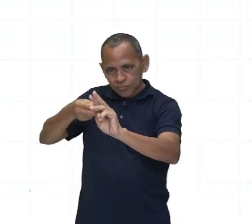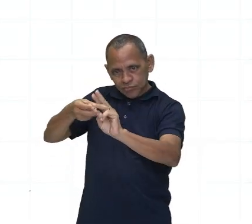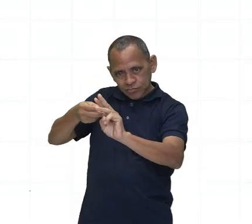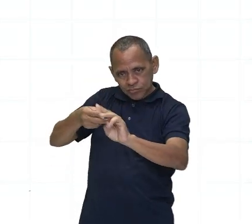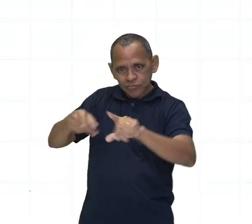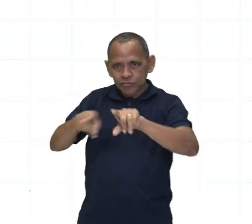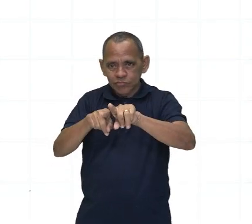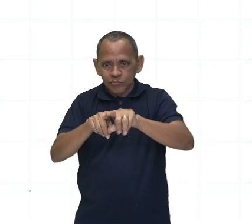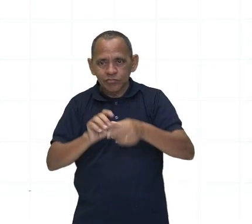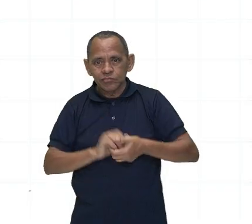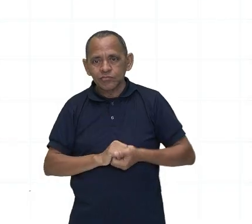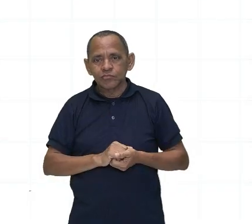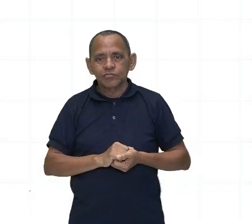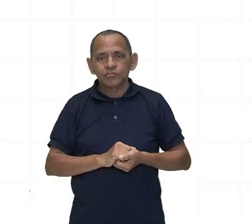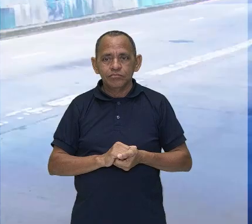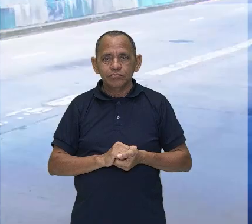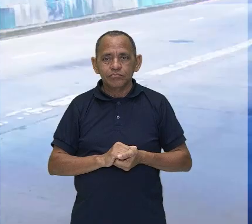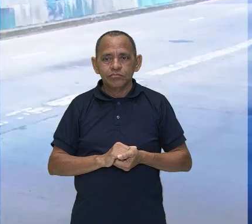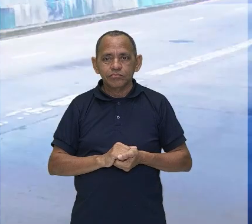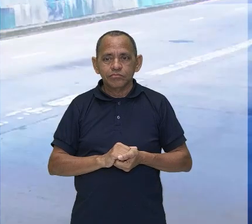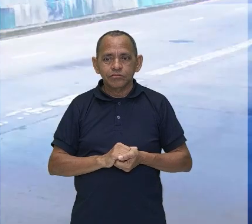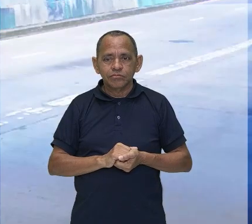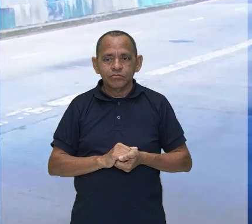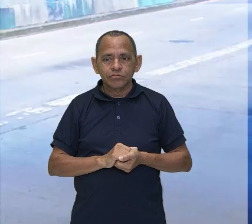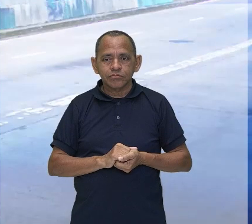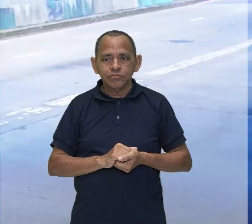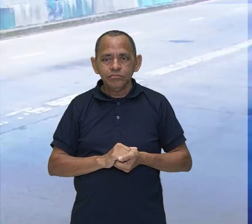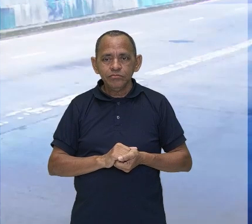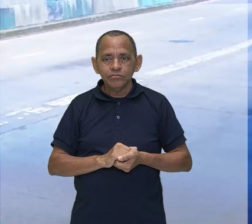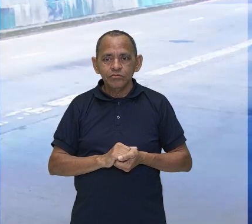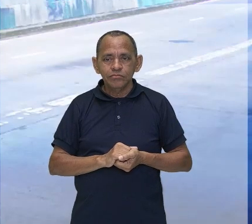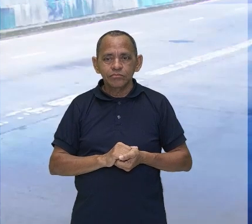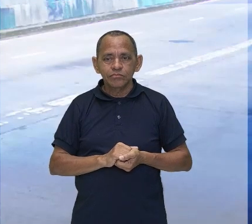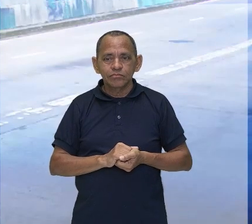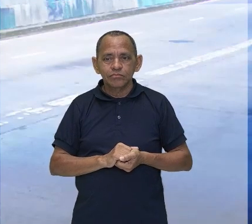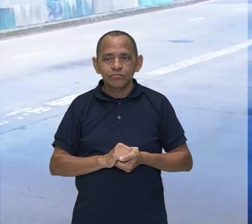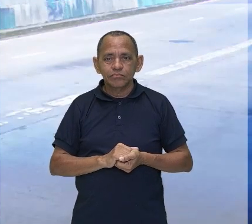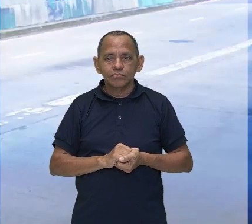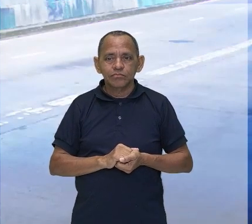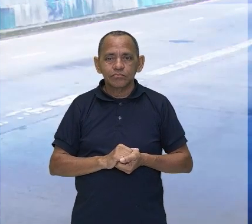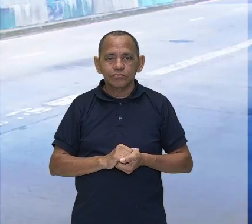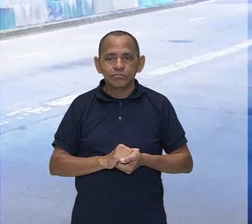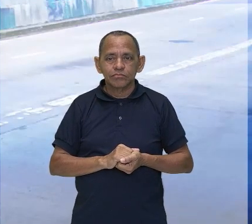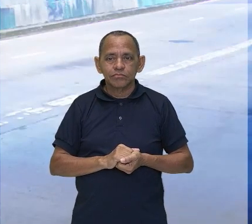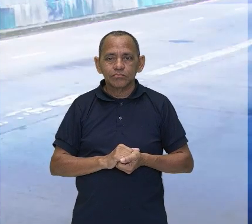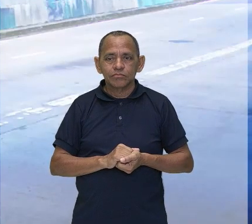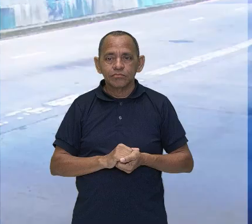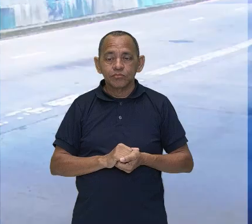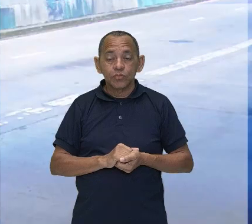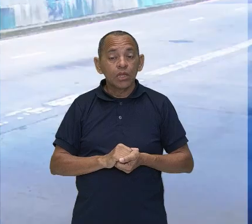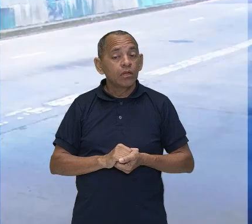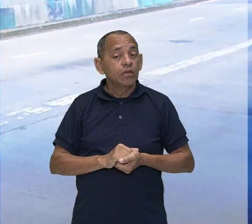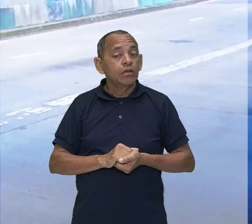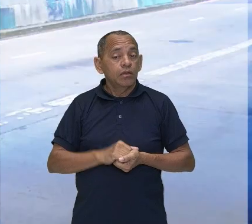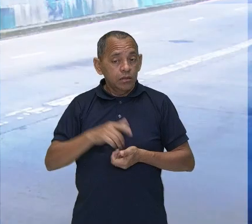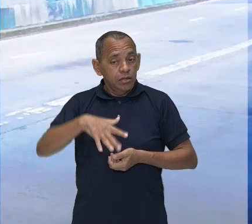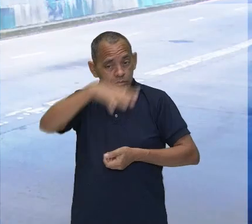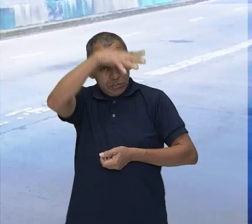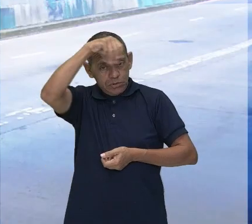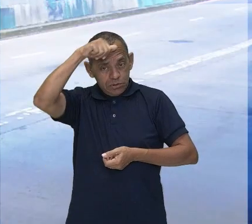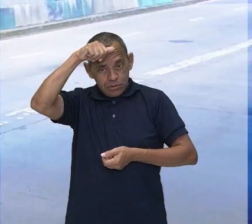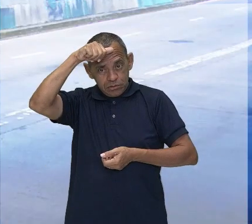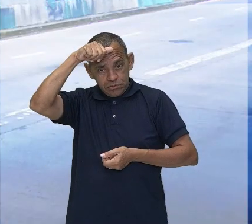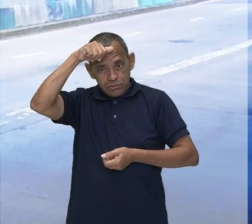agora. Vejam só. Muito bem, aqui em Manaus, eu acredito que muitas